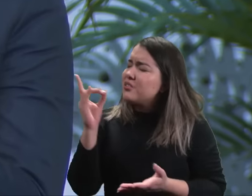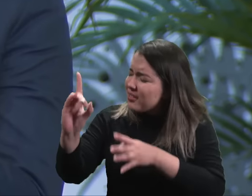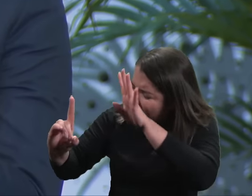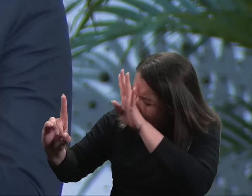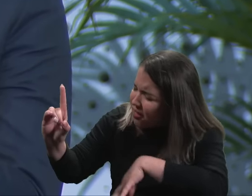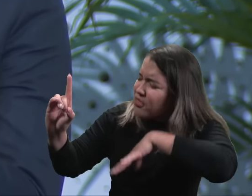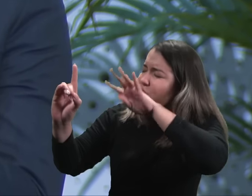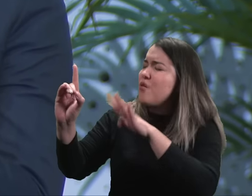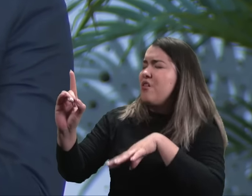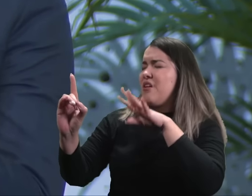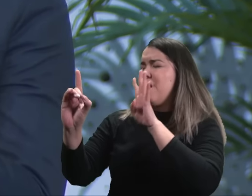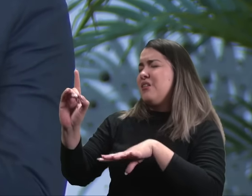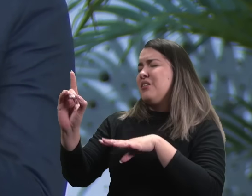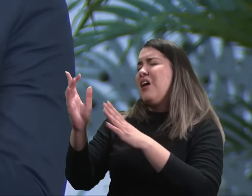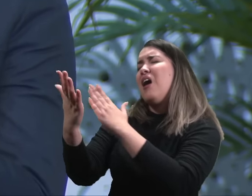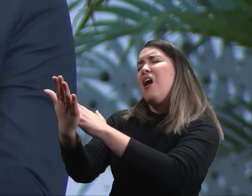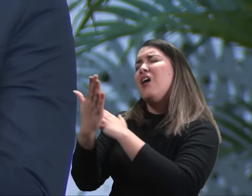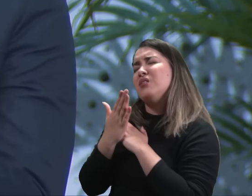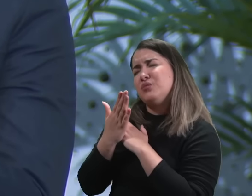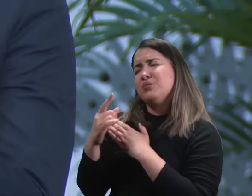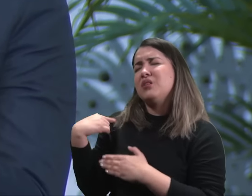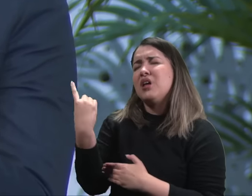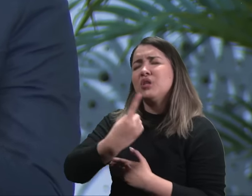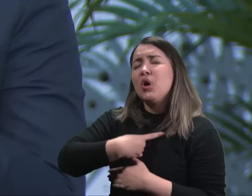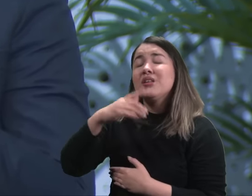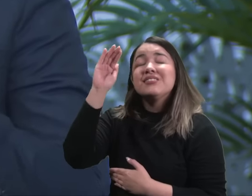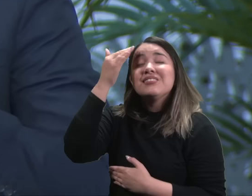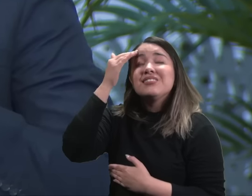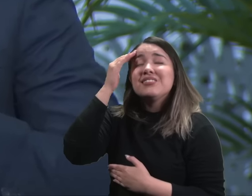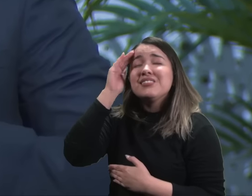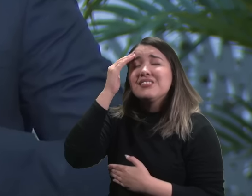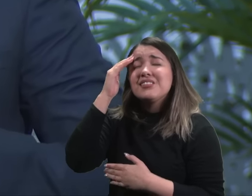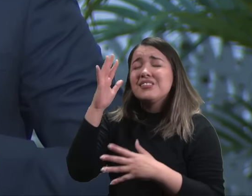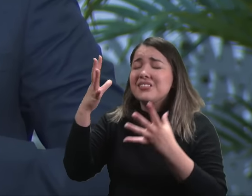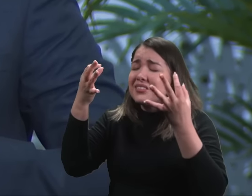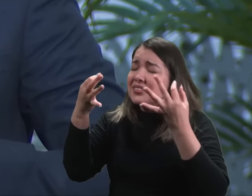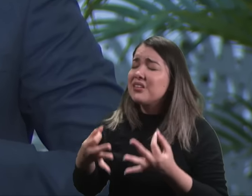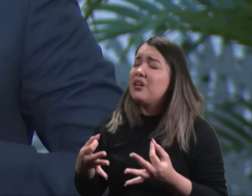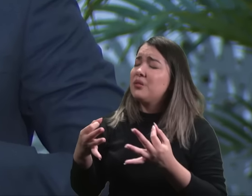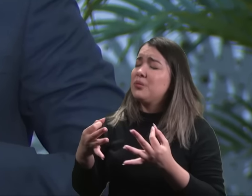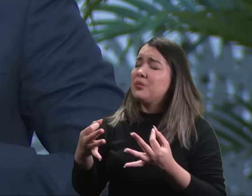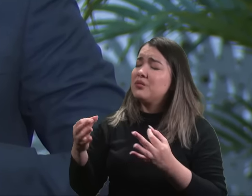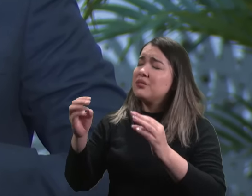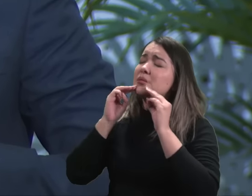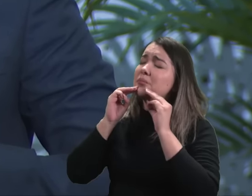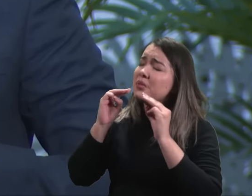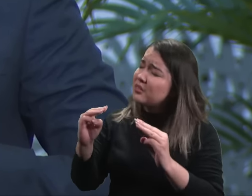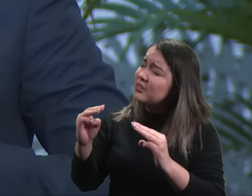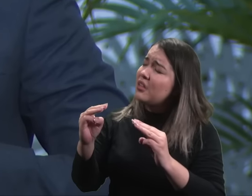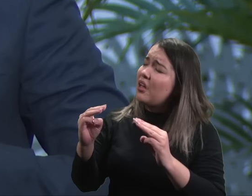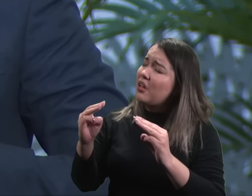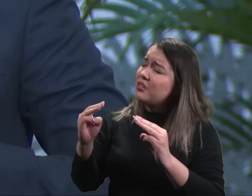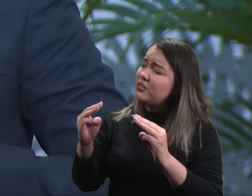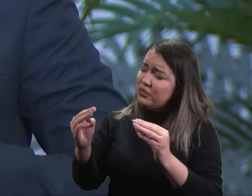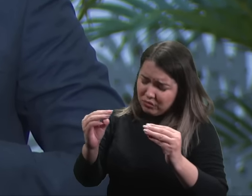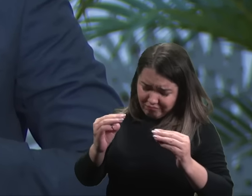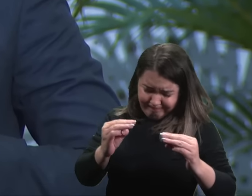Senhor Deus a assimilarmos essa mensagem confirma toda ela em nosso coração pelo poder do